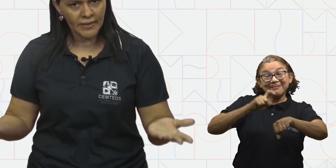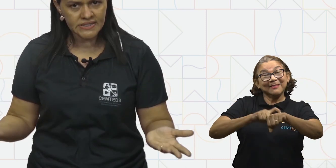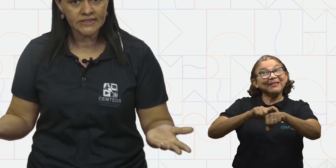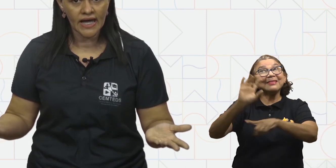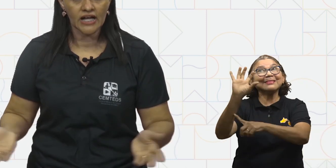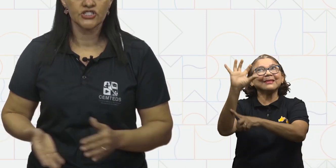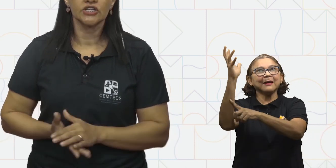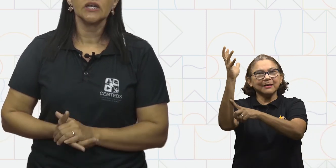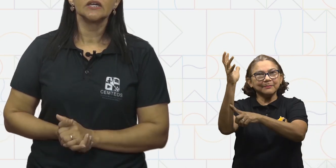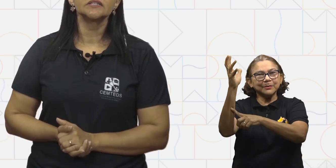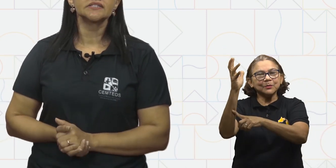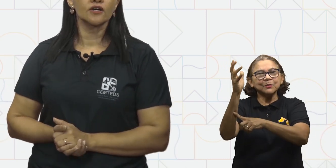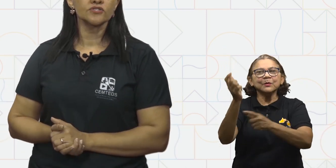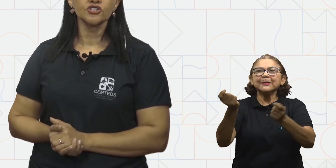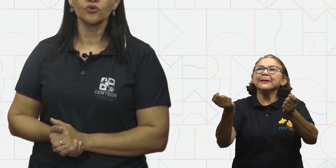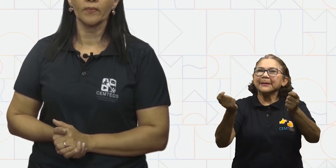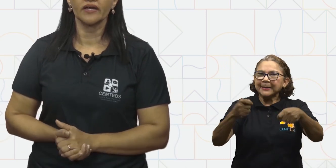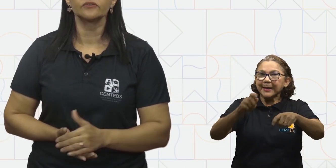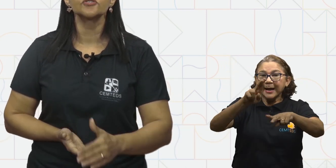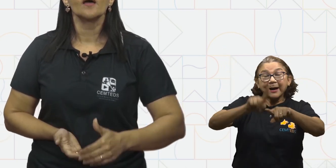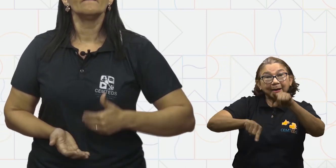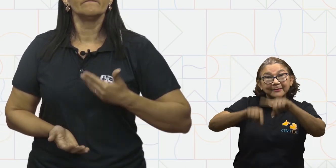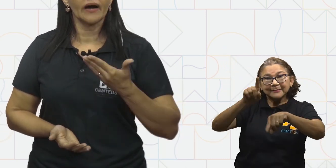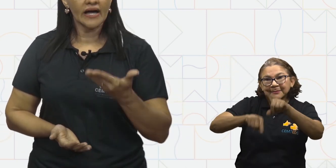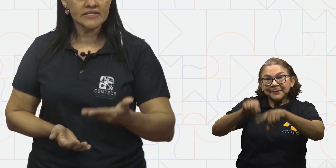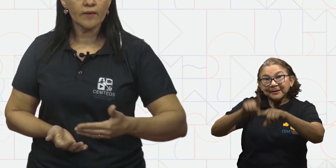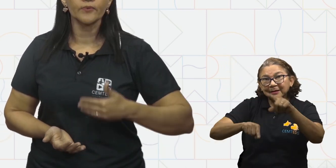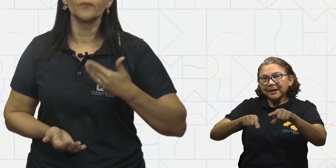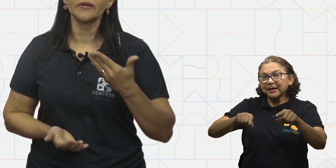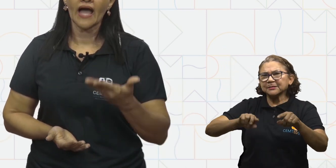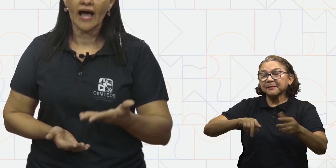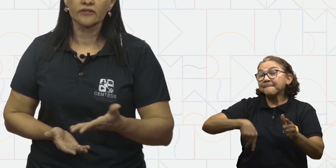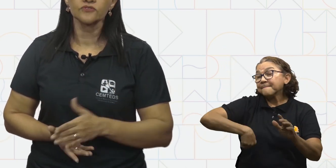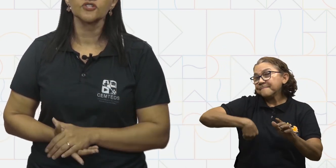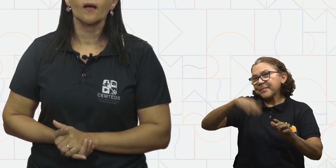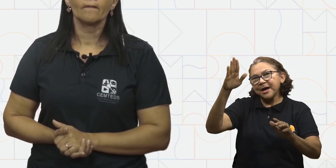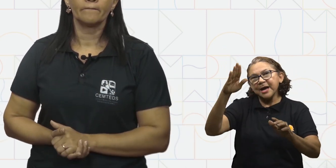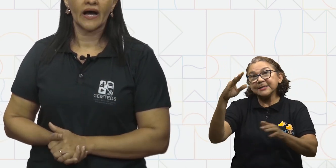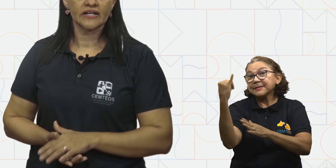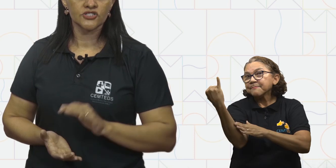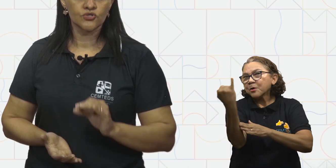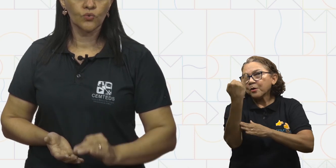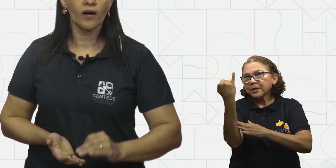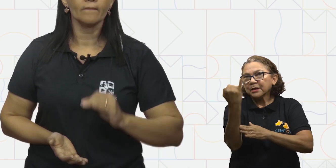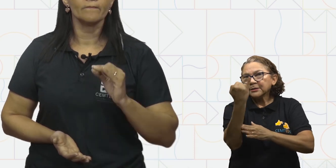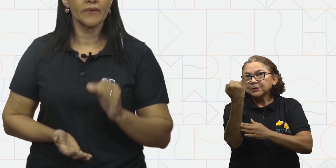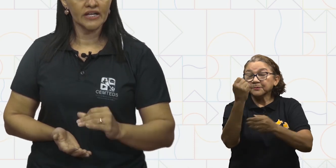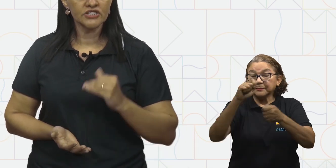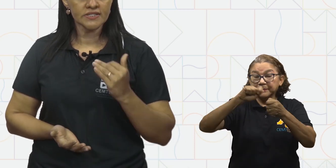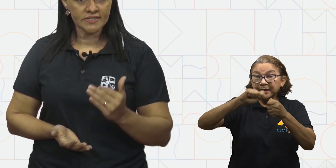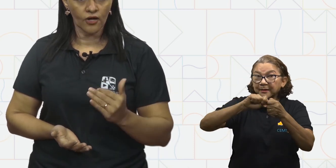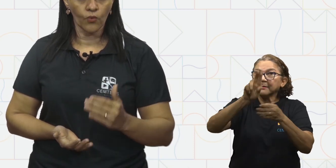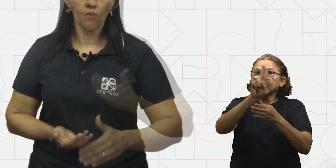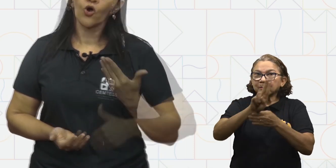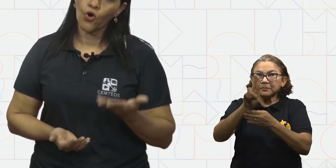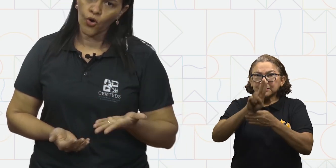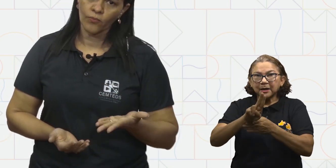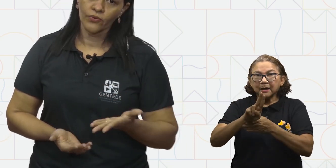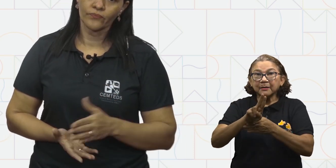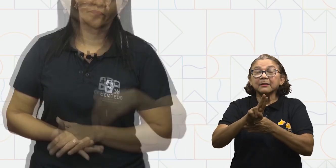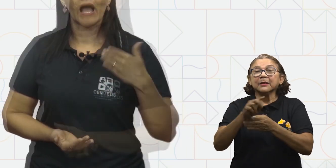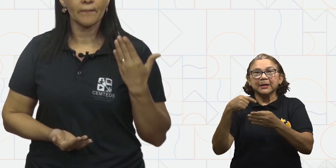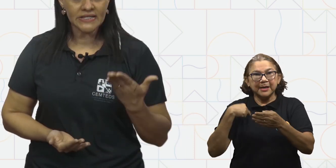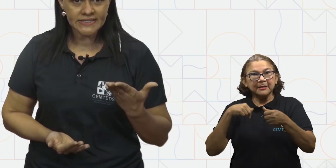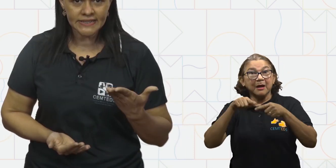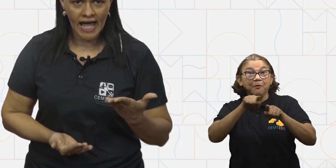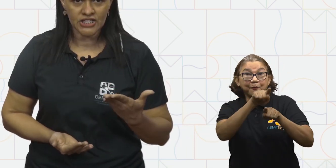e capacidade e seus instrumentos mais apropriados para sua medição.